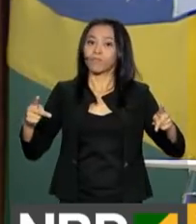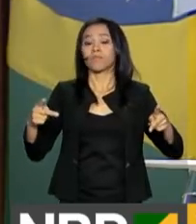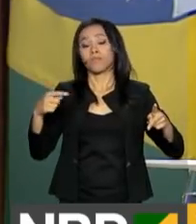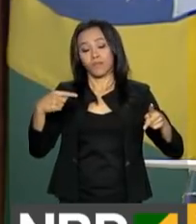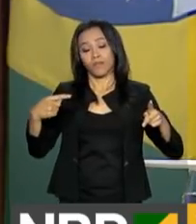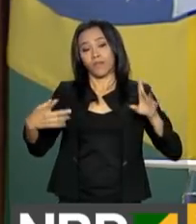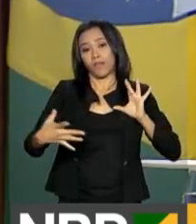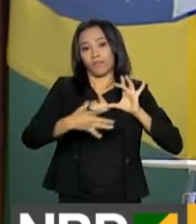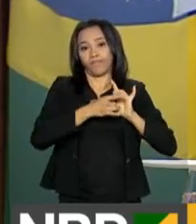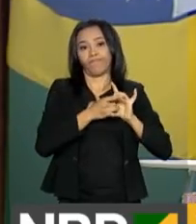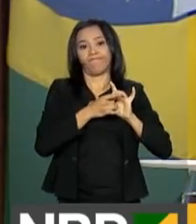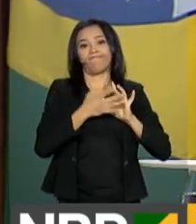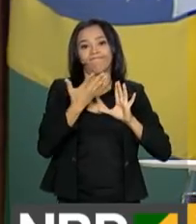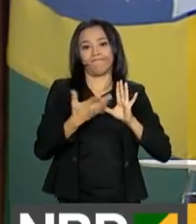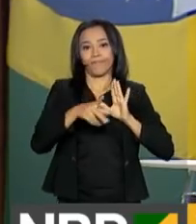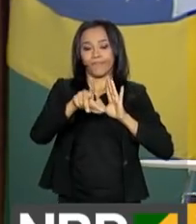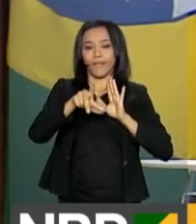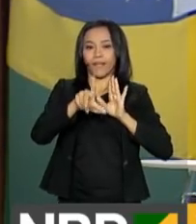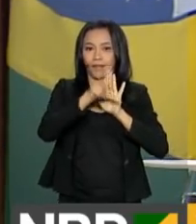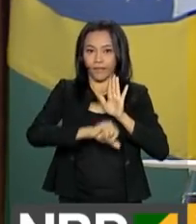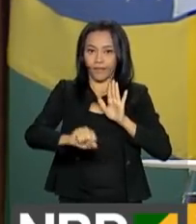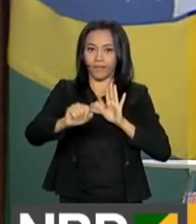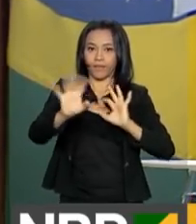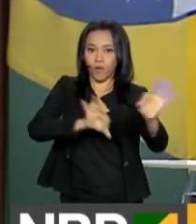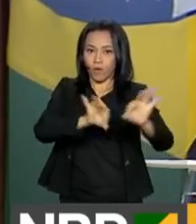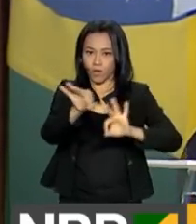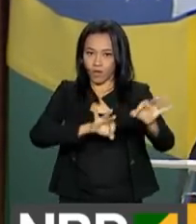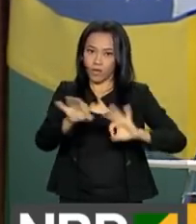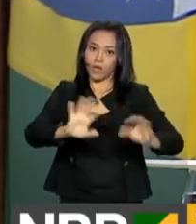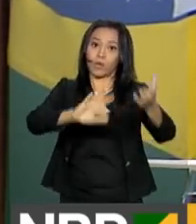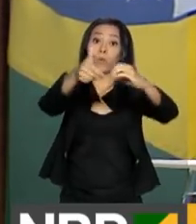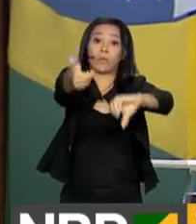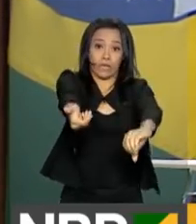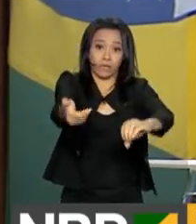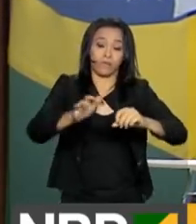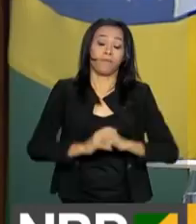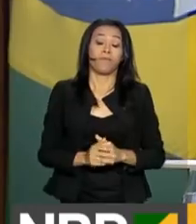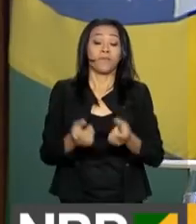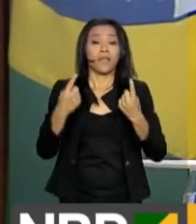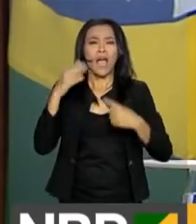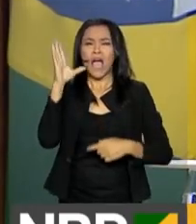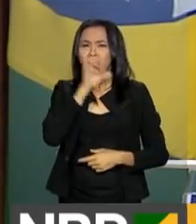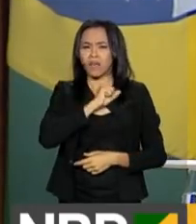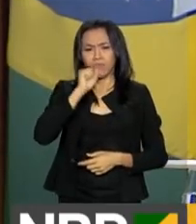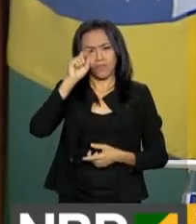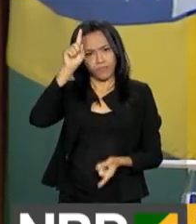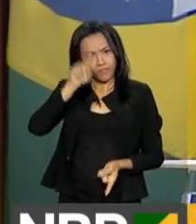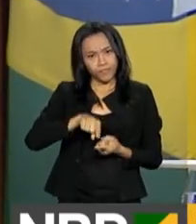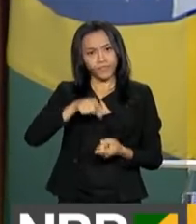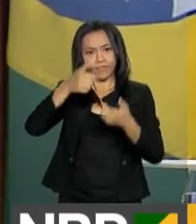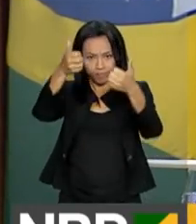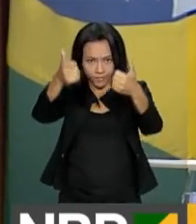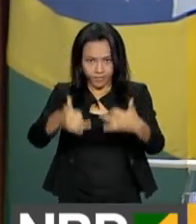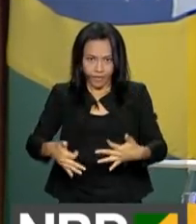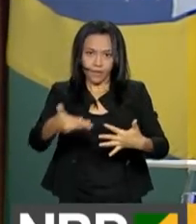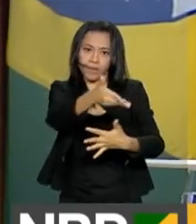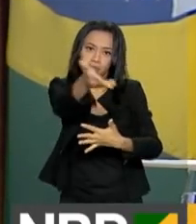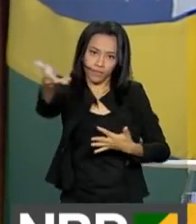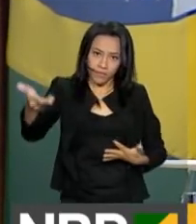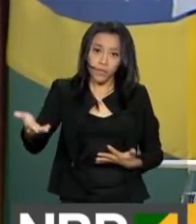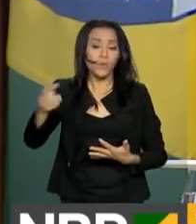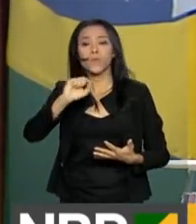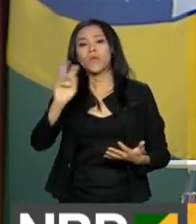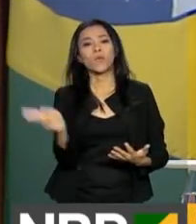pelo congresso é nacional mas eu vou apenas aqui rapidamente é relatar de fora parte